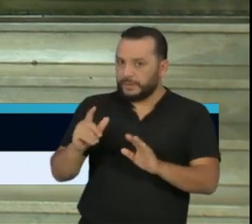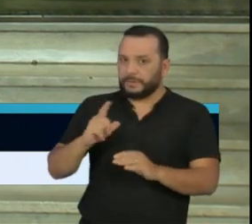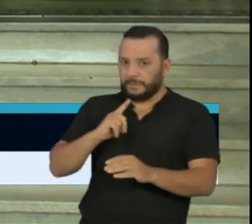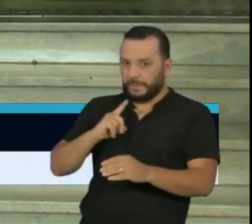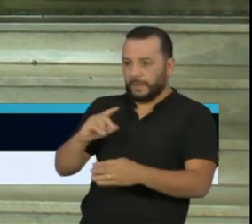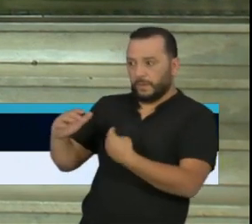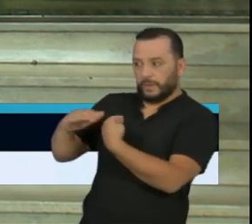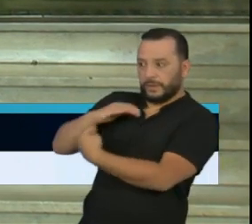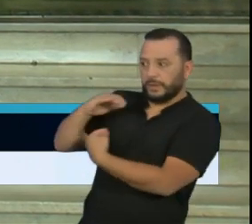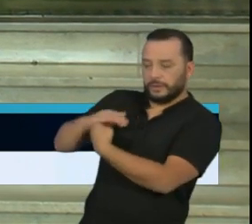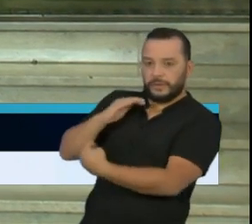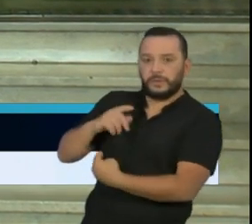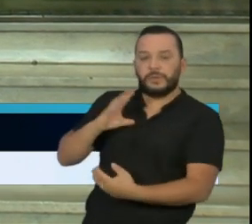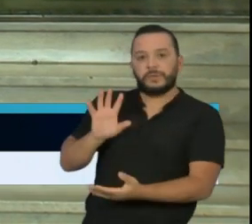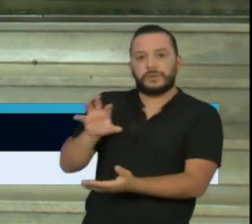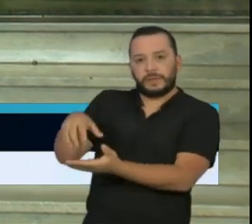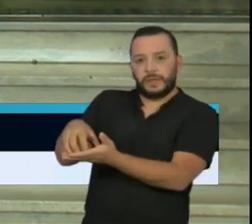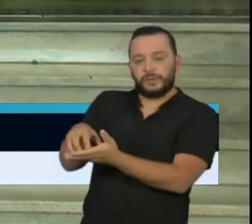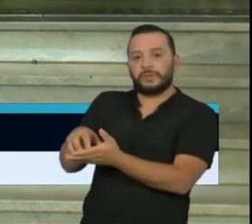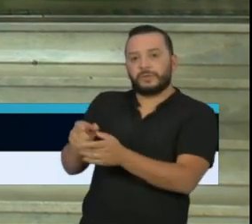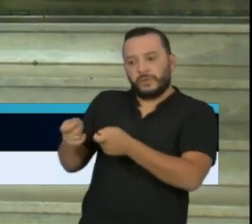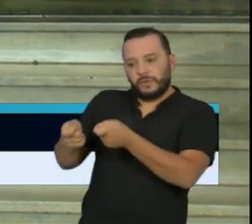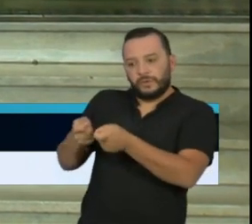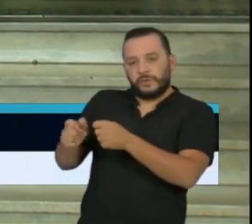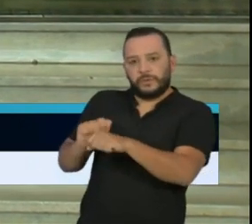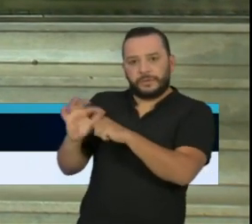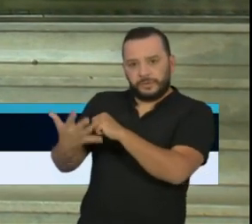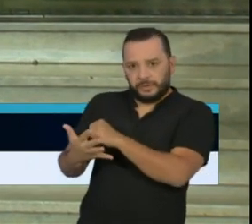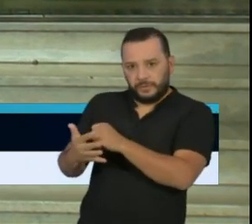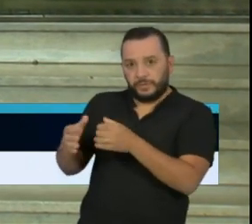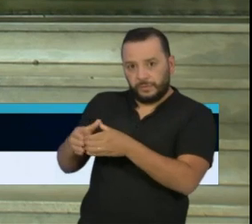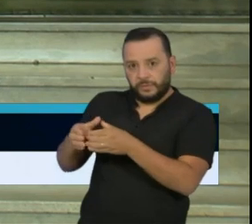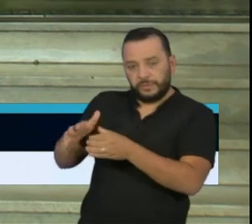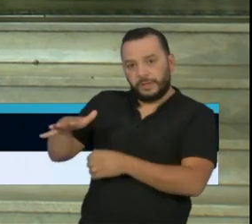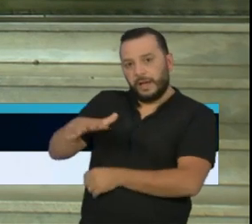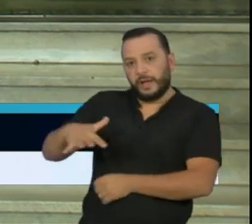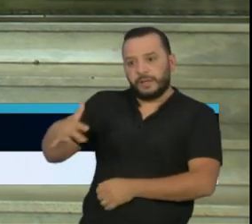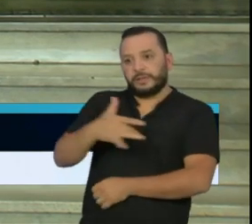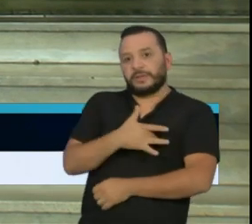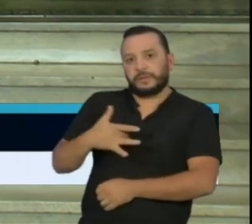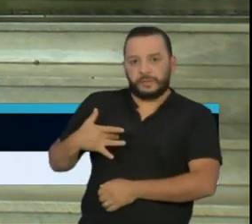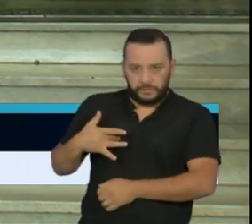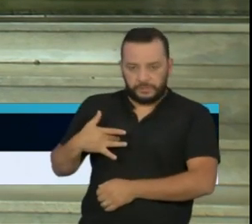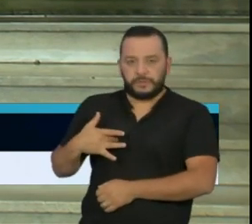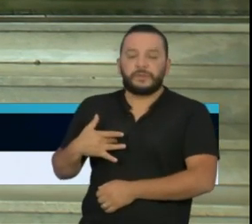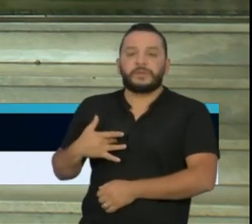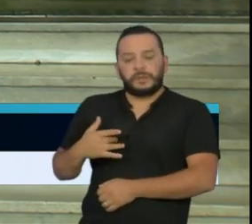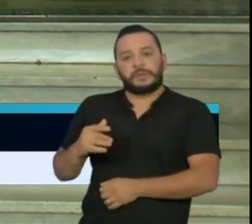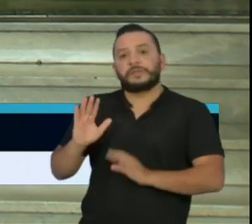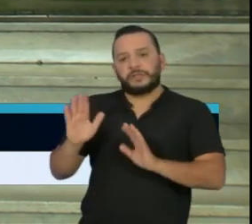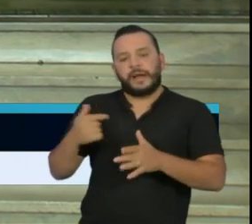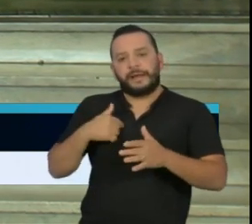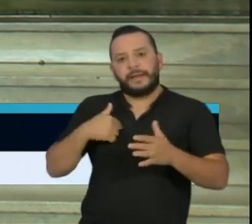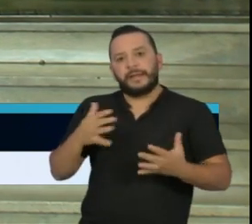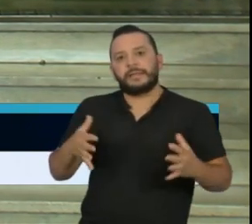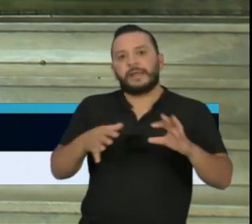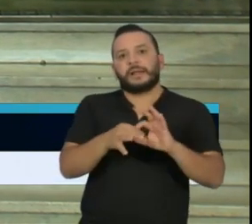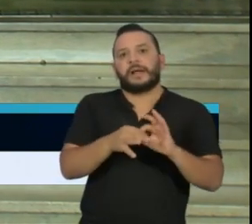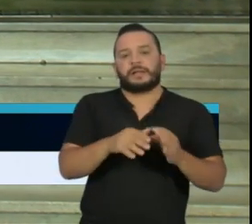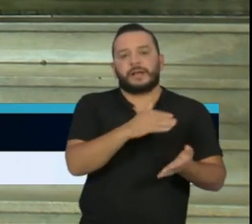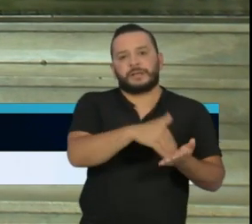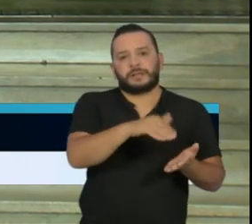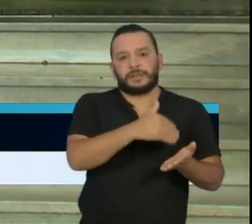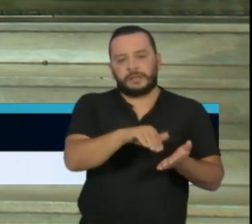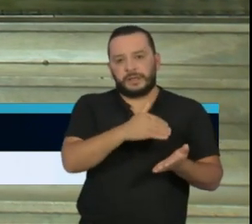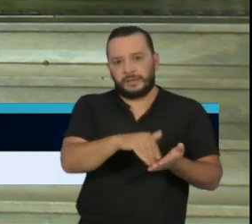do Centro de Contingência do Covid-19, do nosso Comitê de Saúde, de forma integrada com a